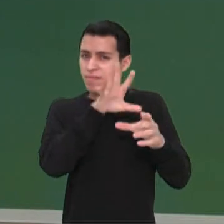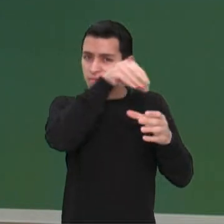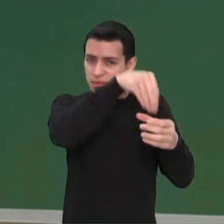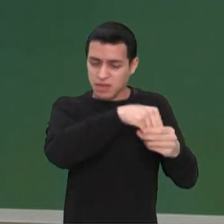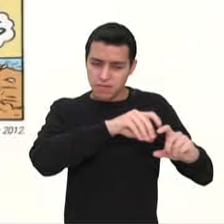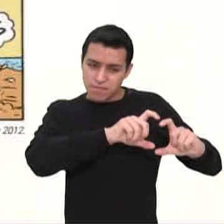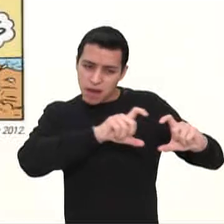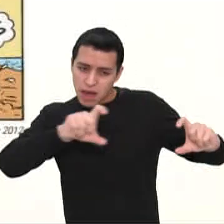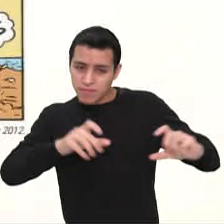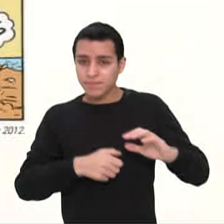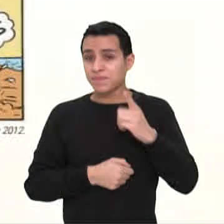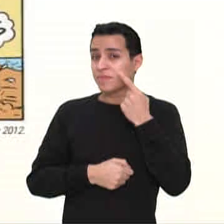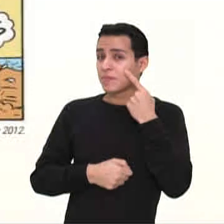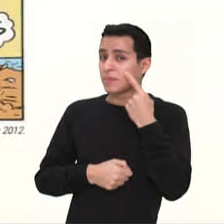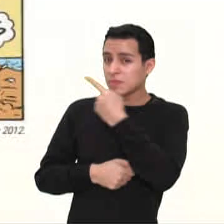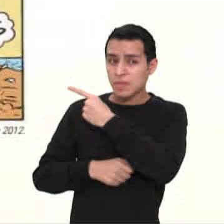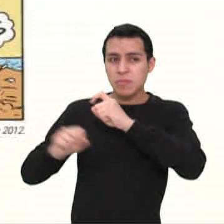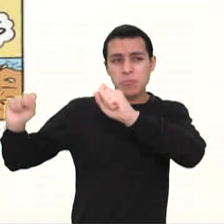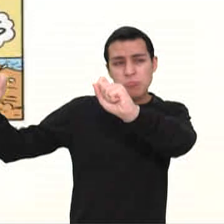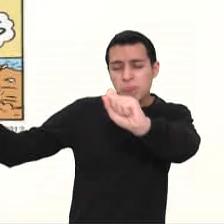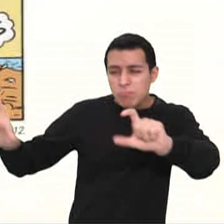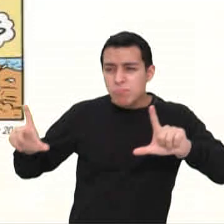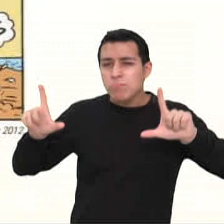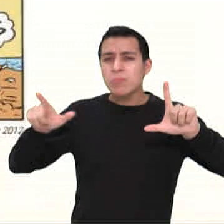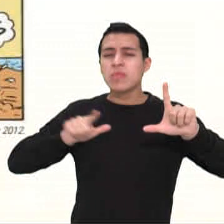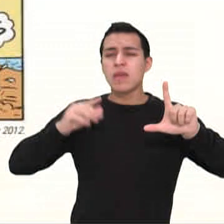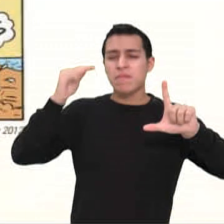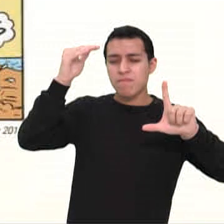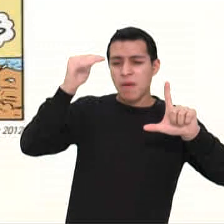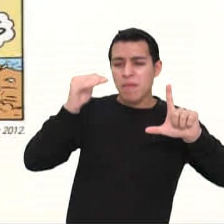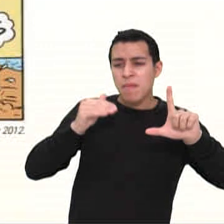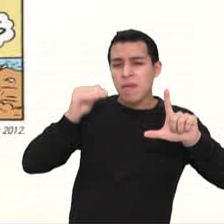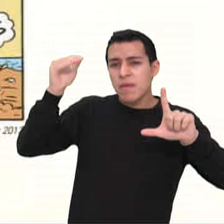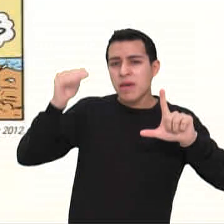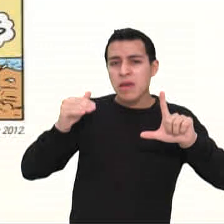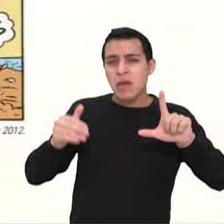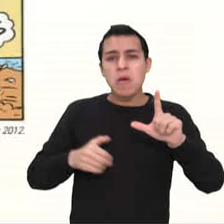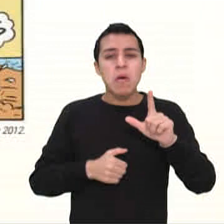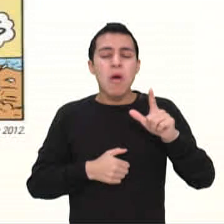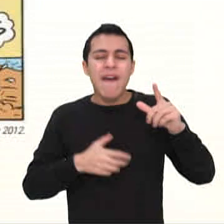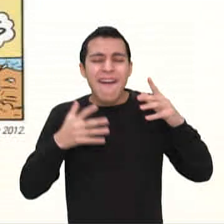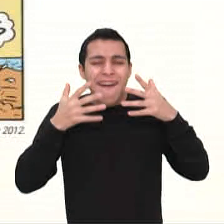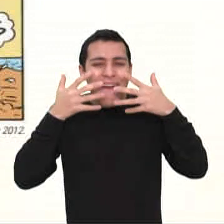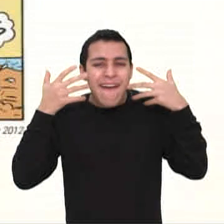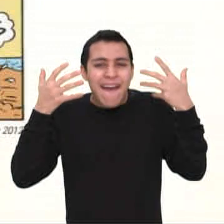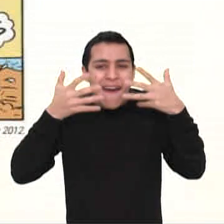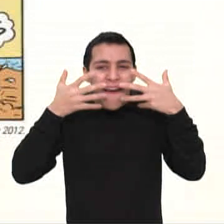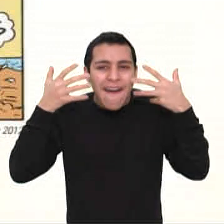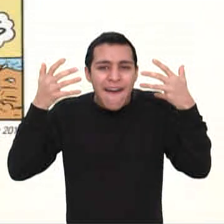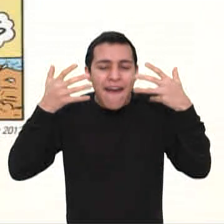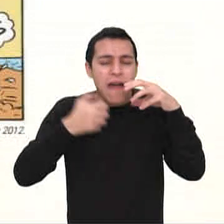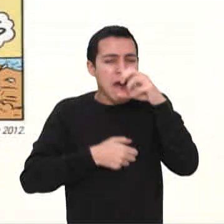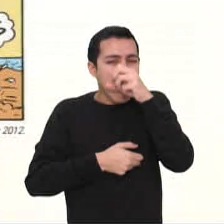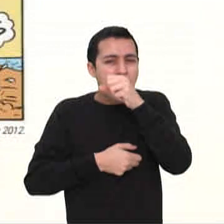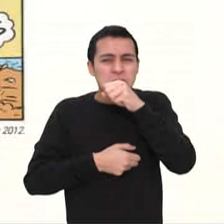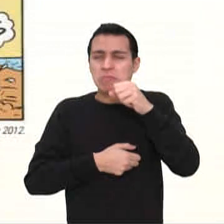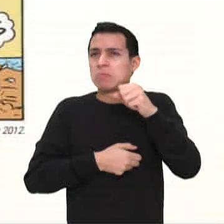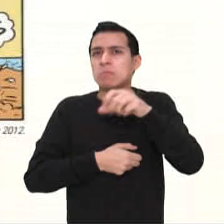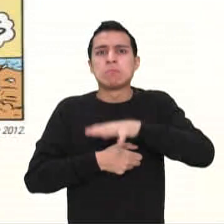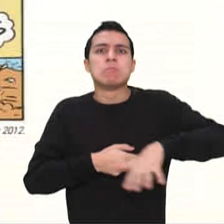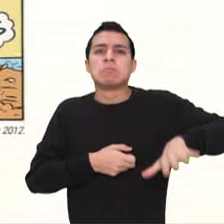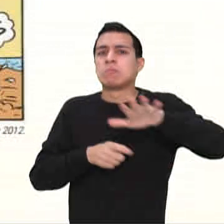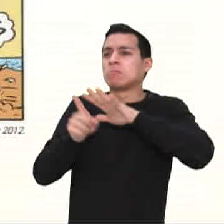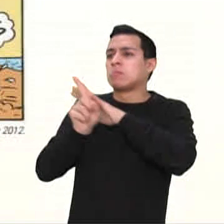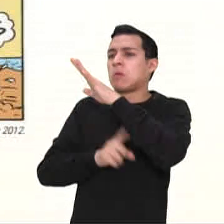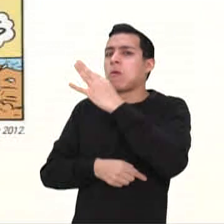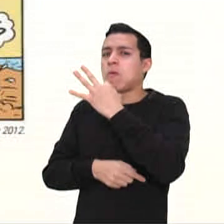Observem o quadro que nós temos aqui a tirinha do Garfield, um personagem muito conhecido. Eu vou fazer a leitura para